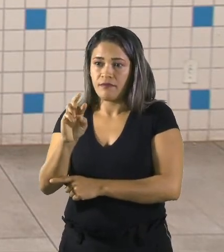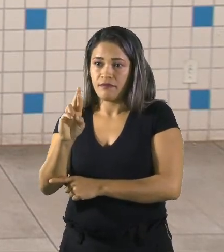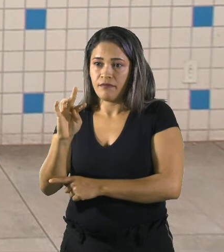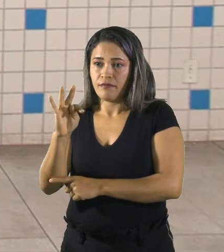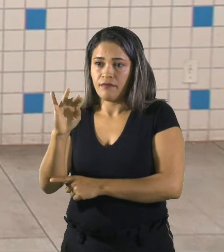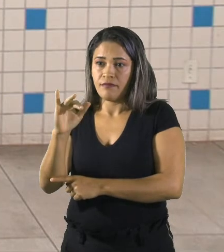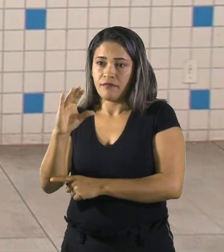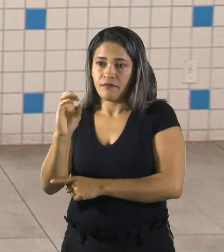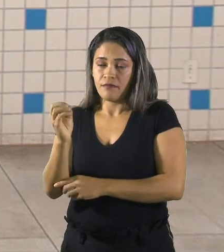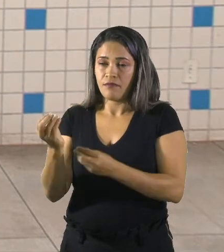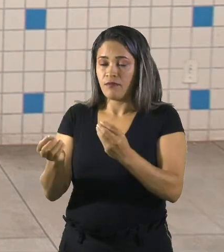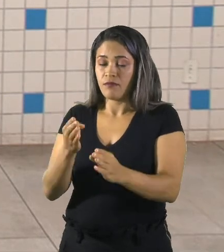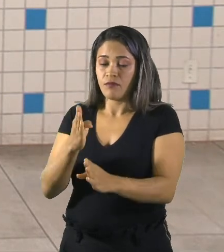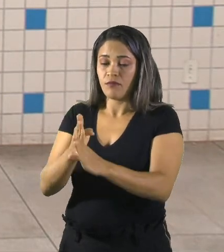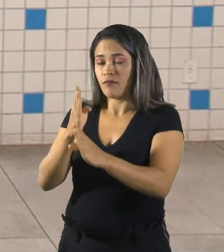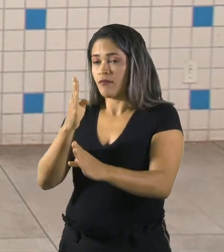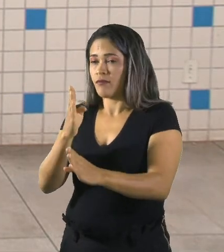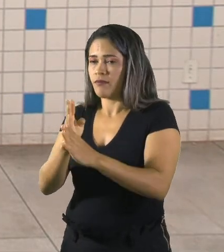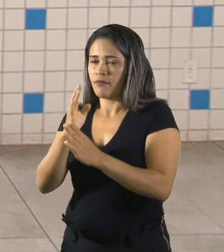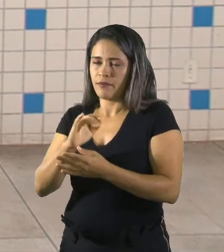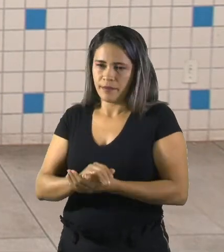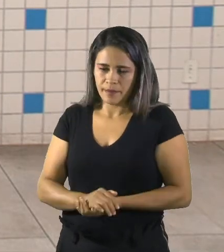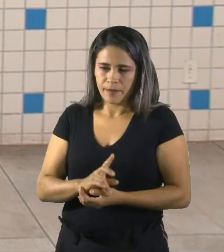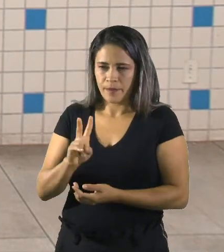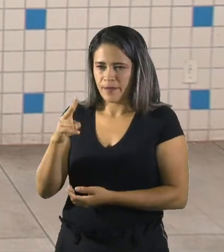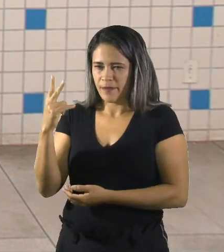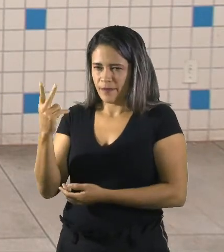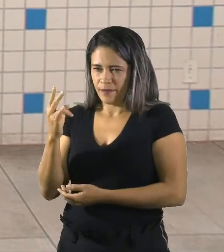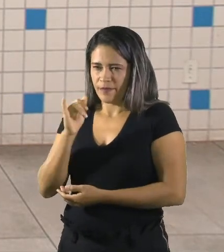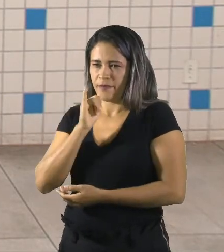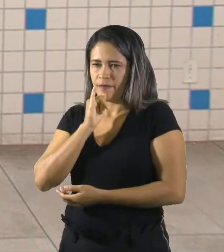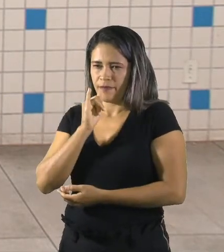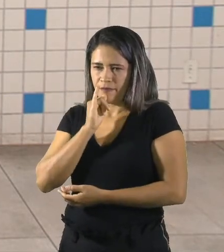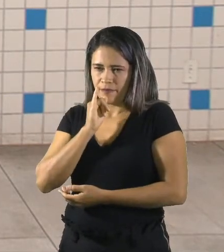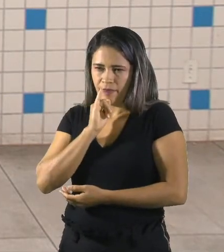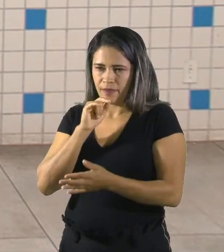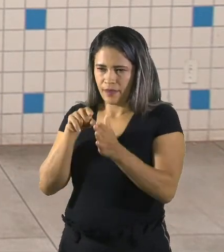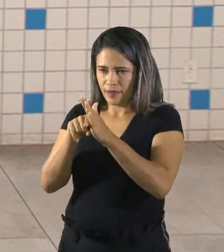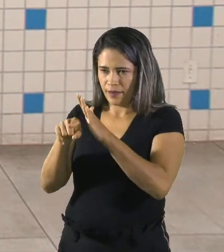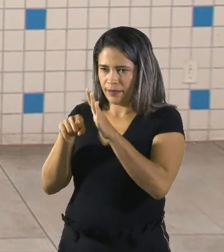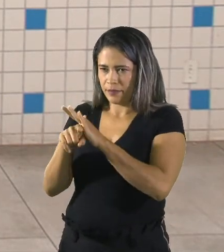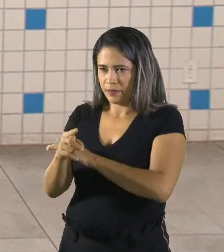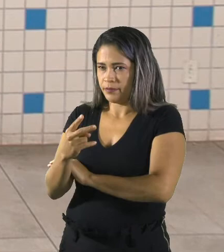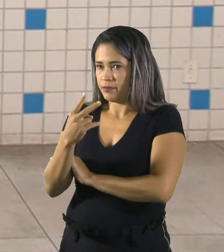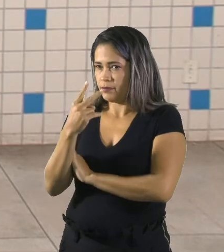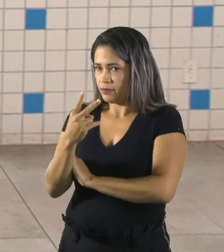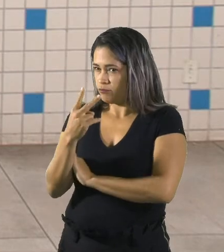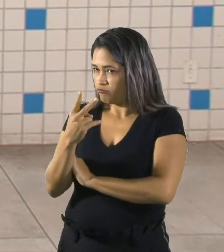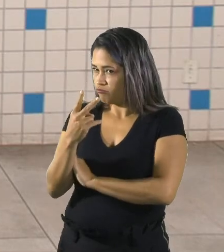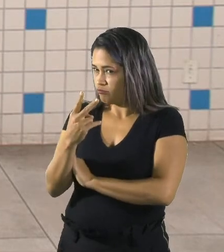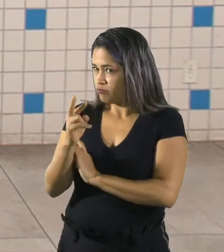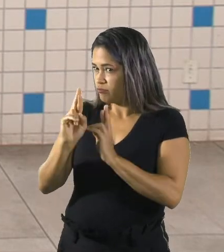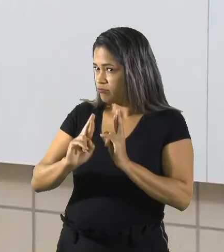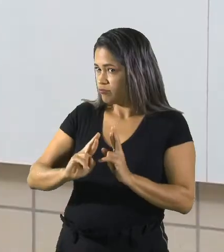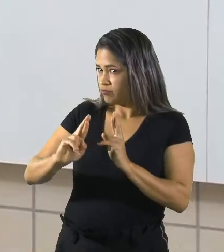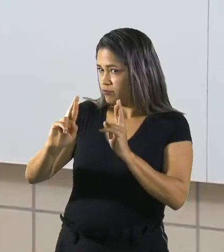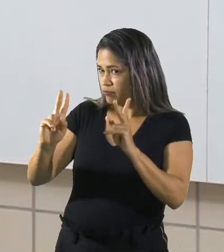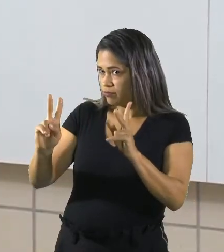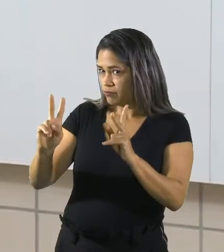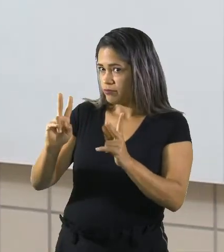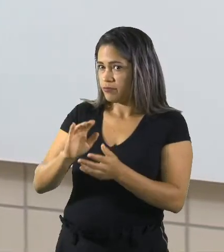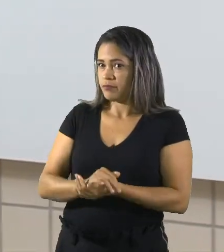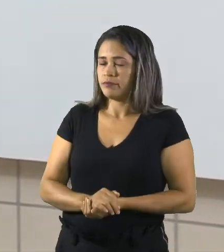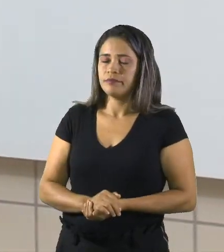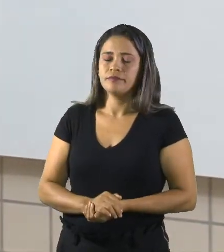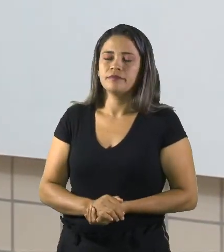como escrever um ângulo. Nesses outros 2 exemplos aqui, a gente vai trabalhar outros 2 aspectos diferentes. Vejam